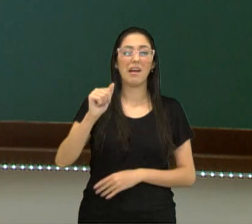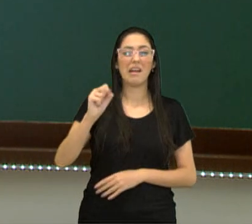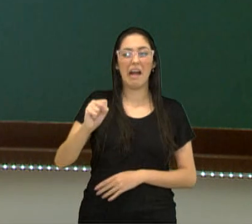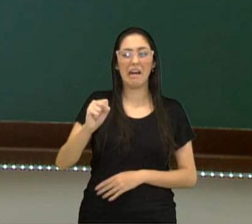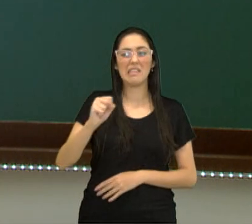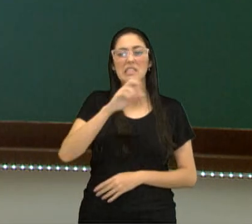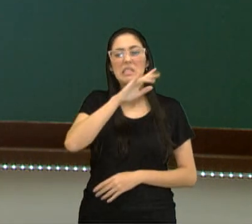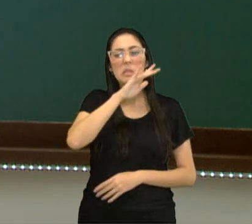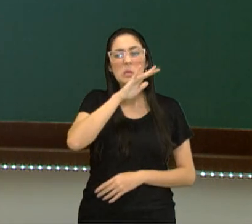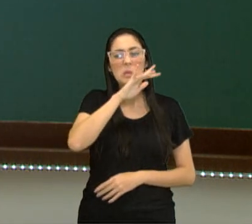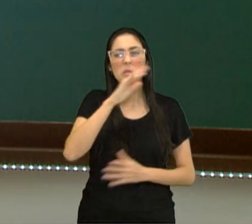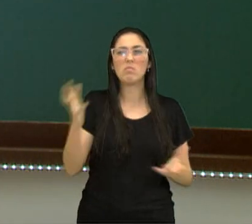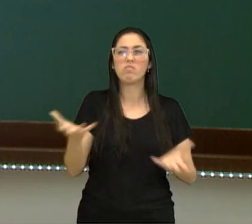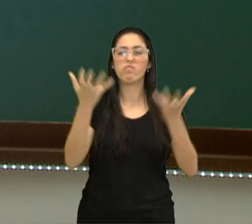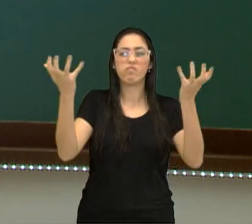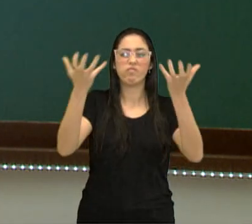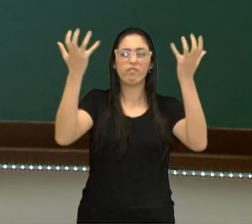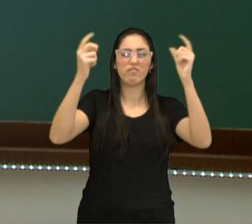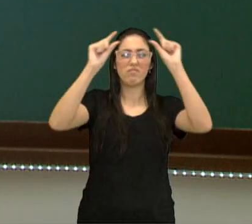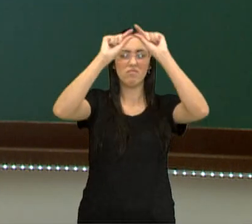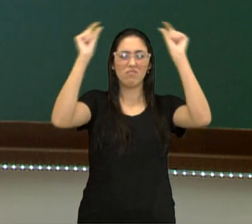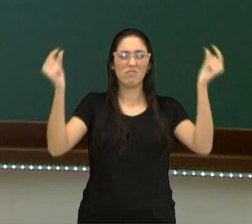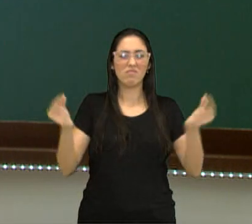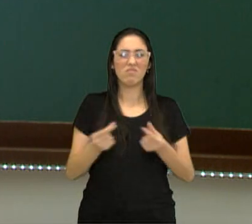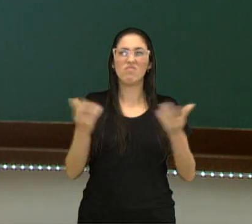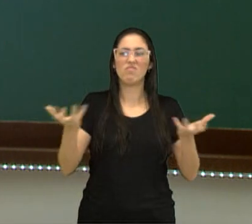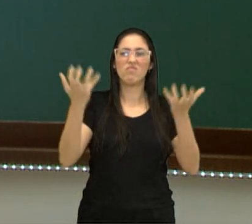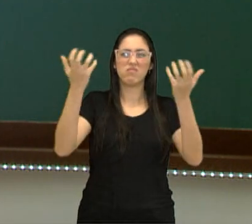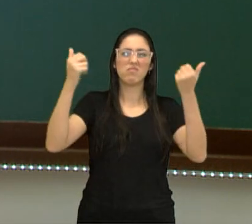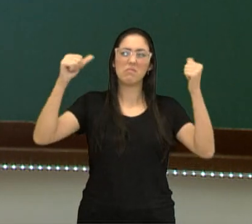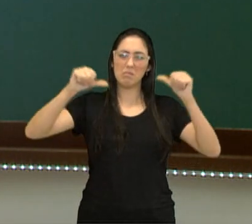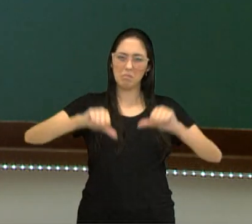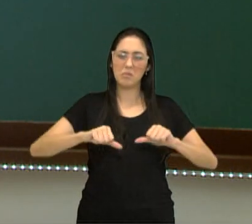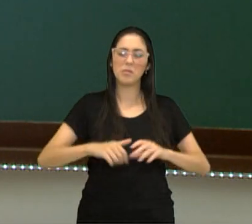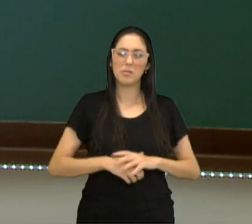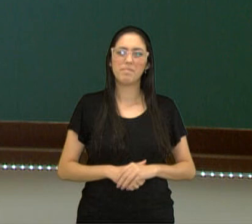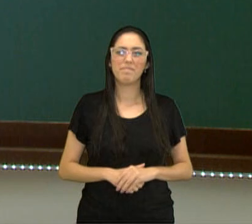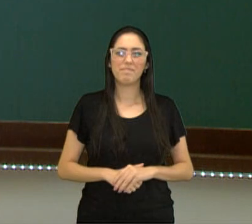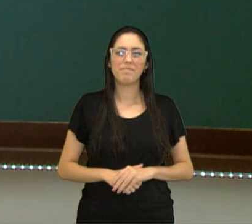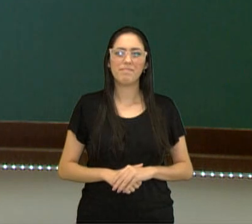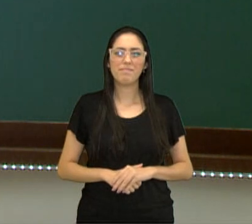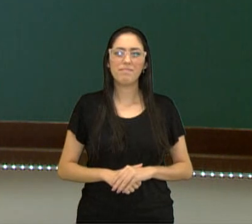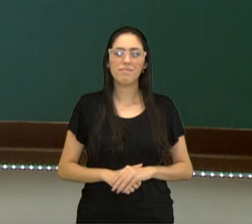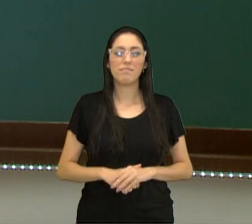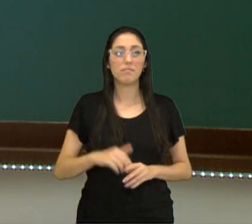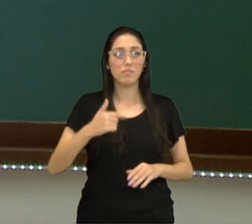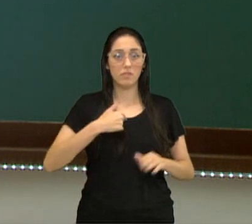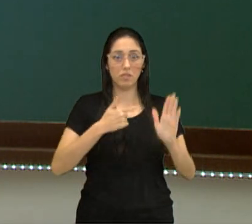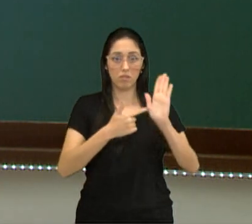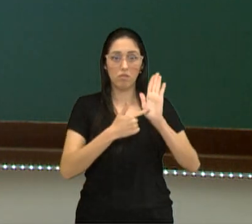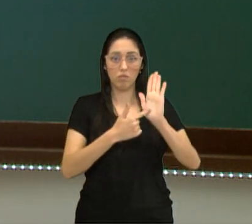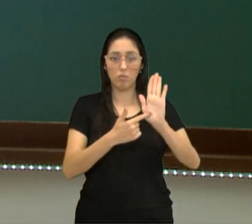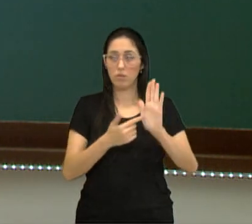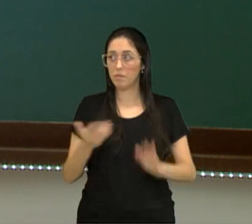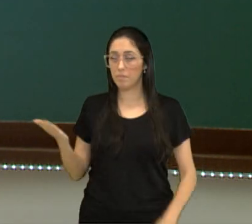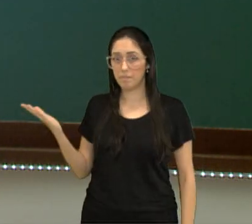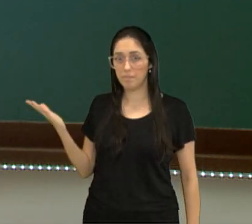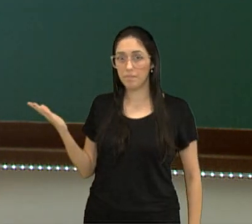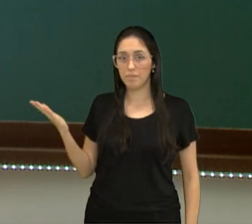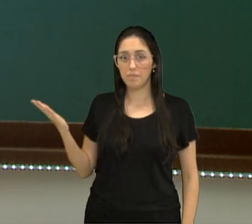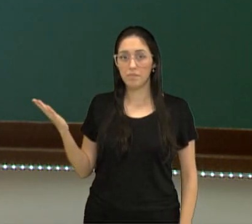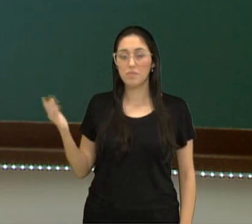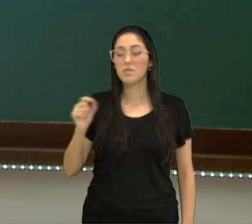e gases que comprometem as características originais da atmosfera. E eu mostro para você aqui na tela também, ó, algumas